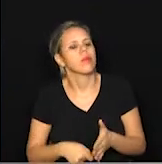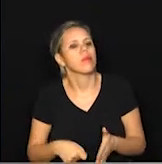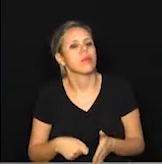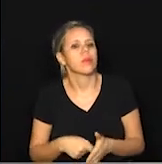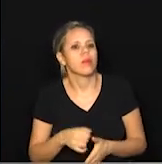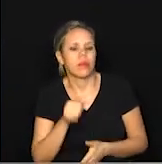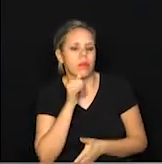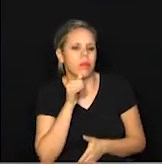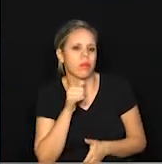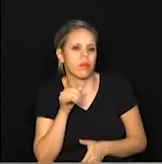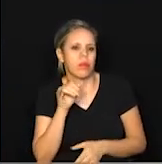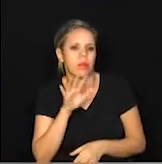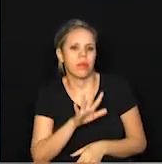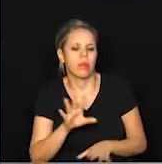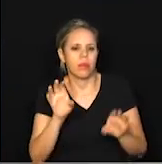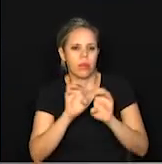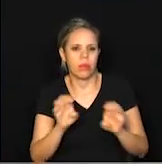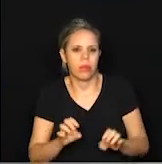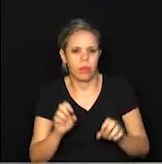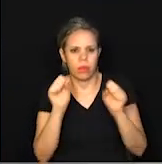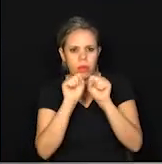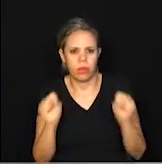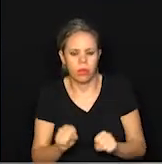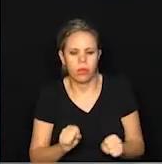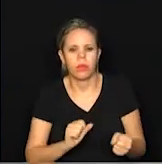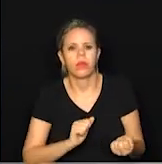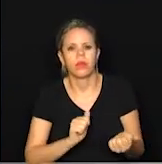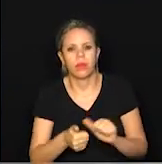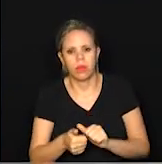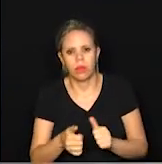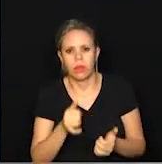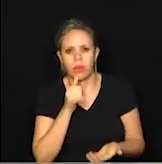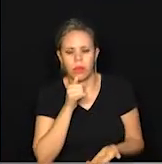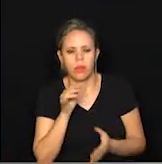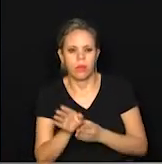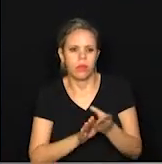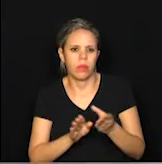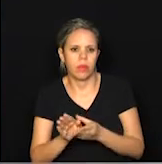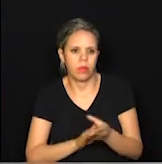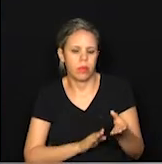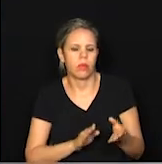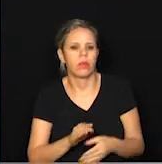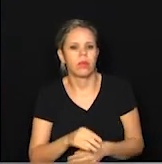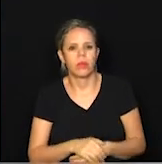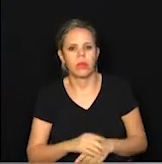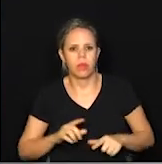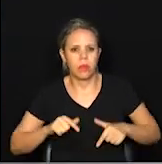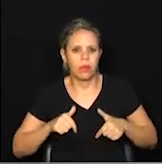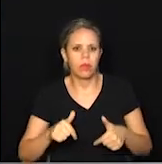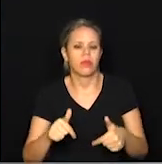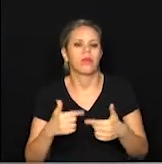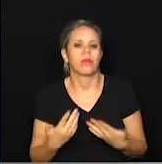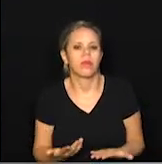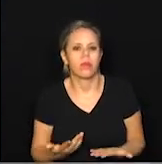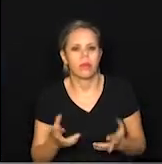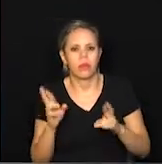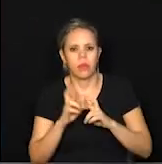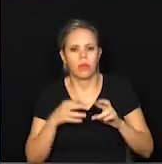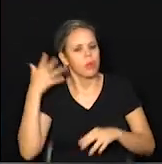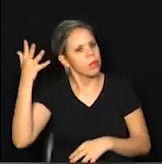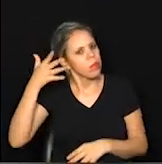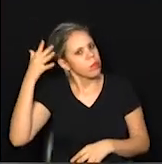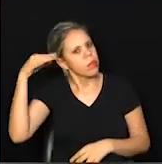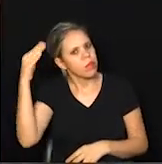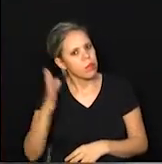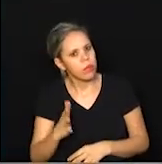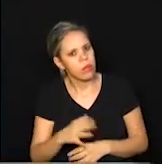que visavam estruturar um sistema nacional do esporte. Um Conselho Nacional do Esporte muito ativo, conferências